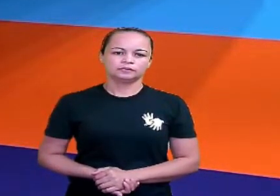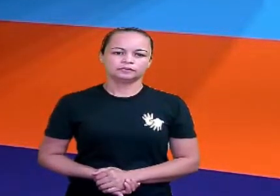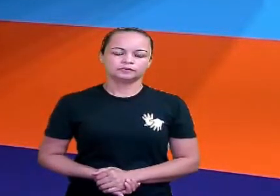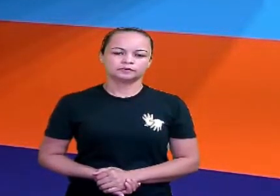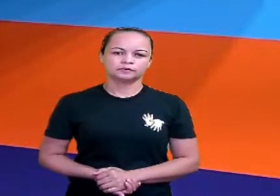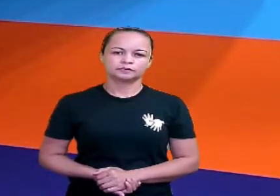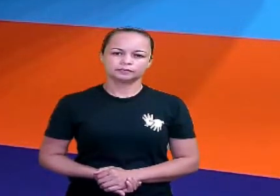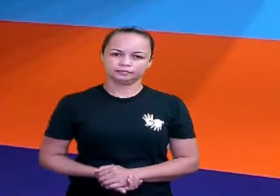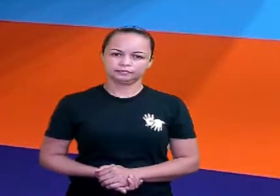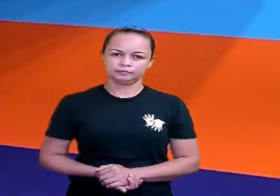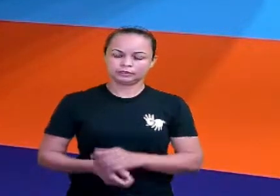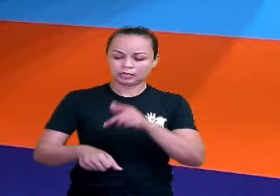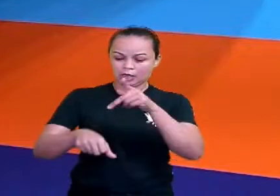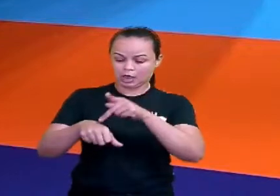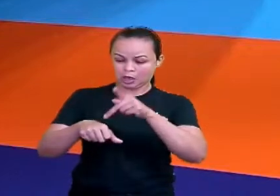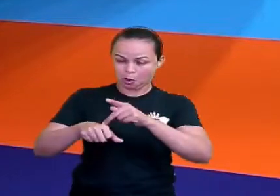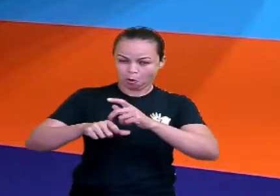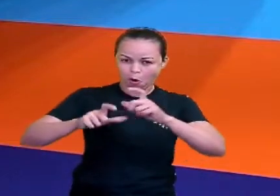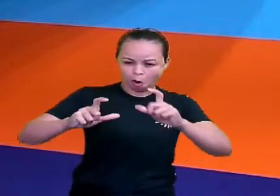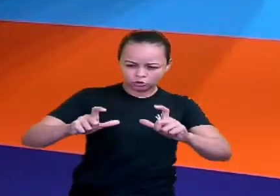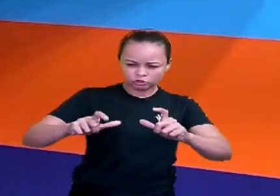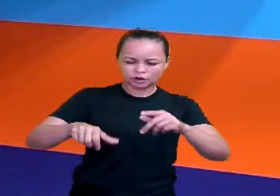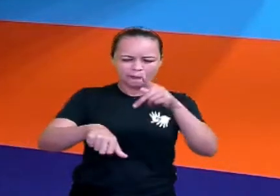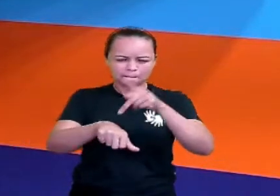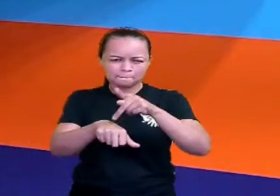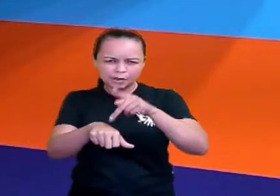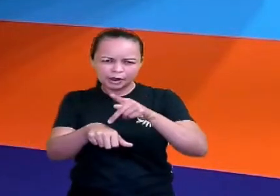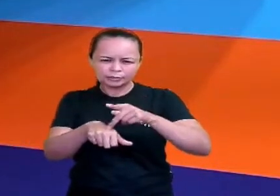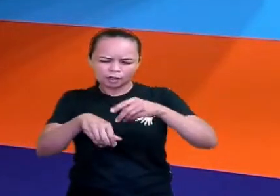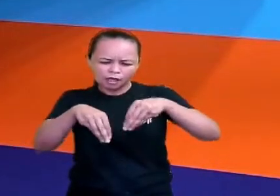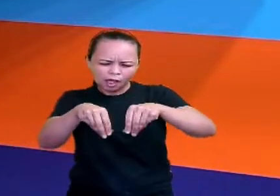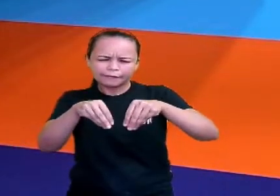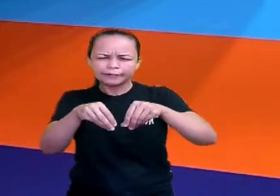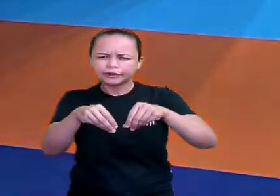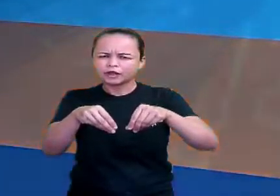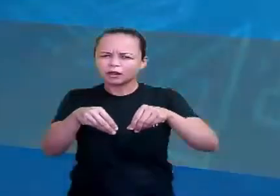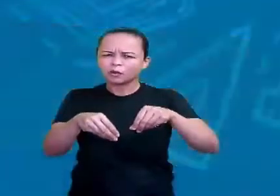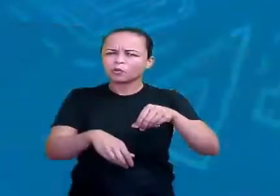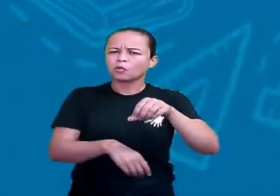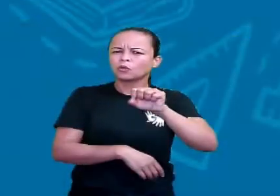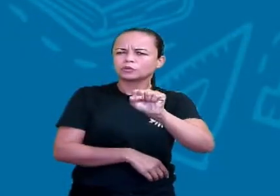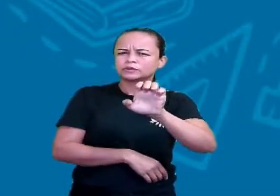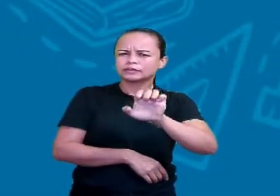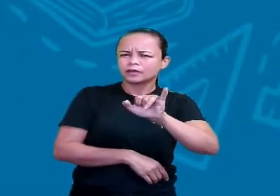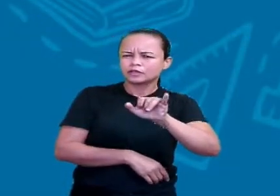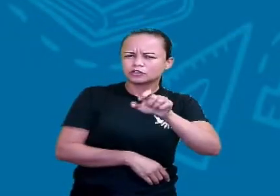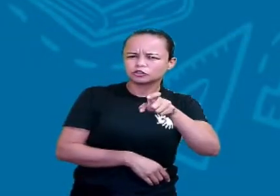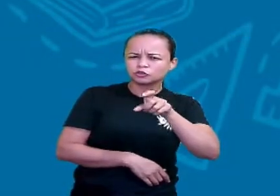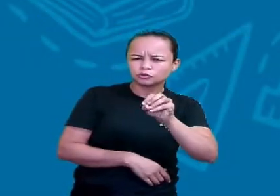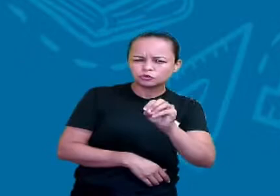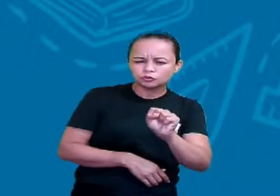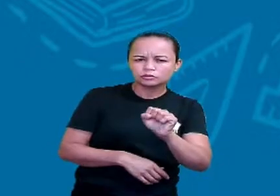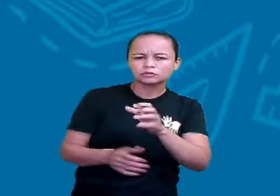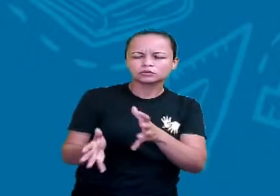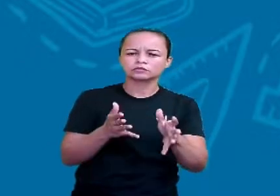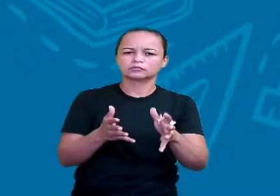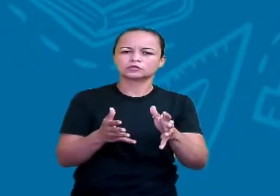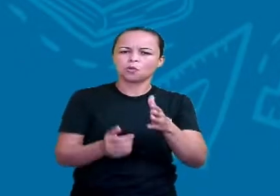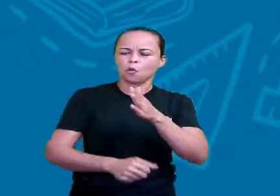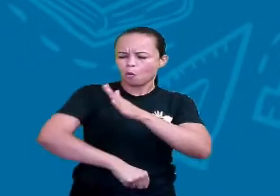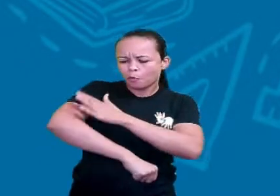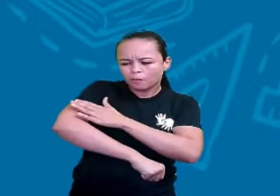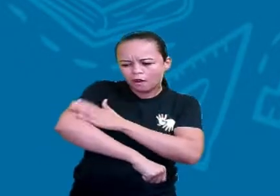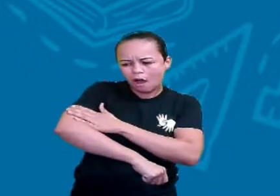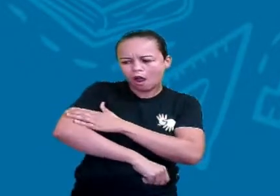a rocha, a pedra, a areia, o seixo, o braço, o ombro,